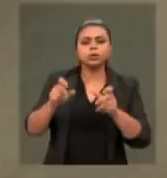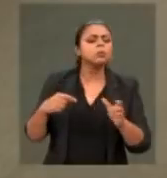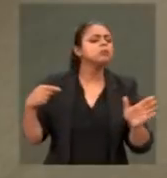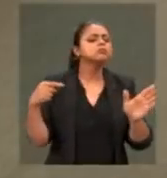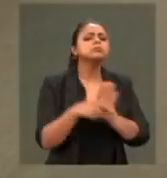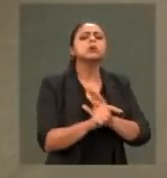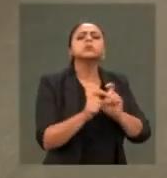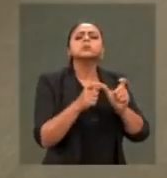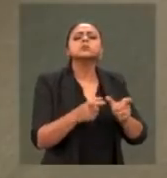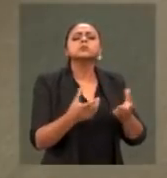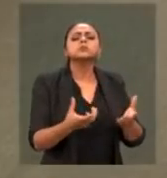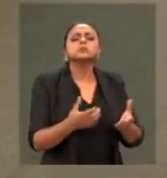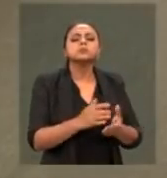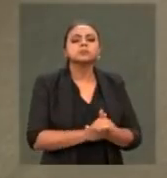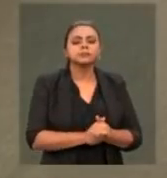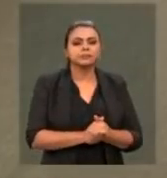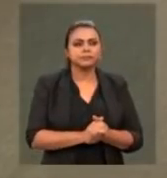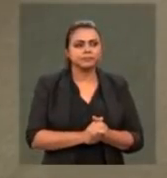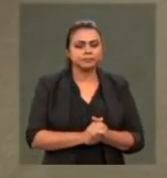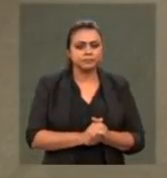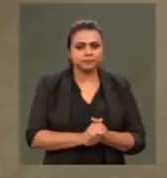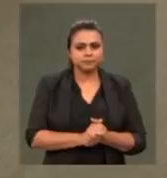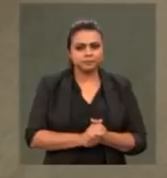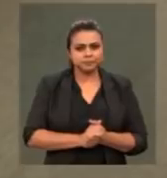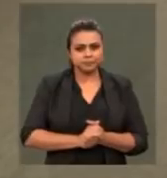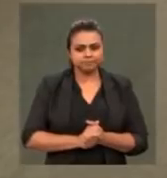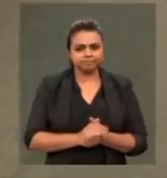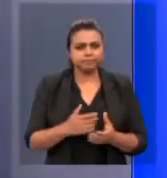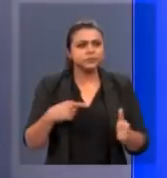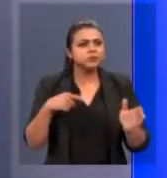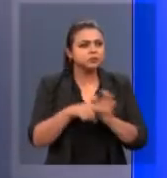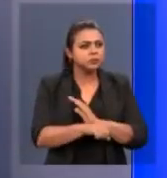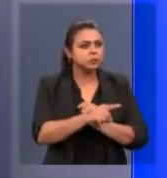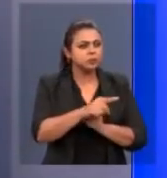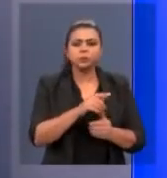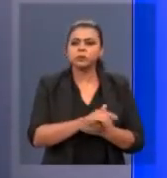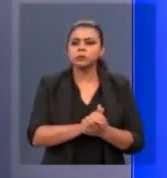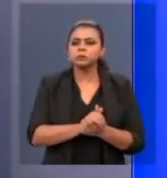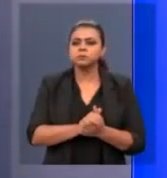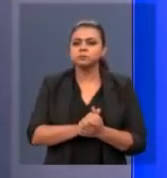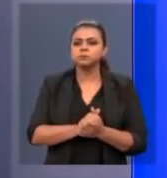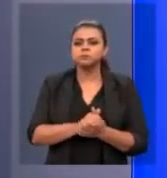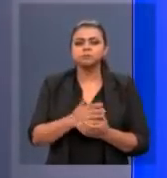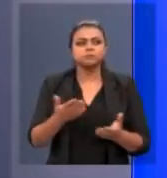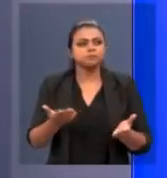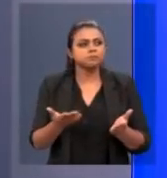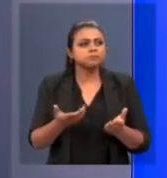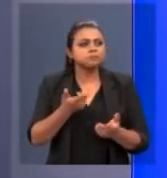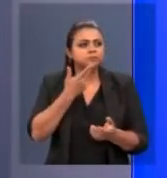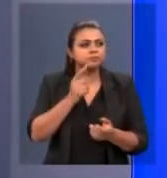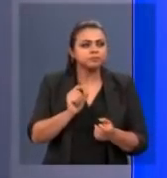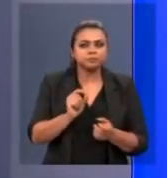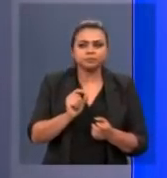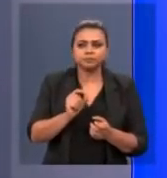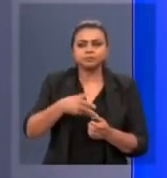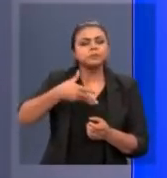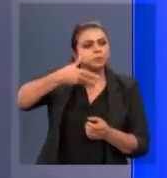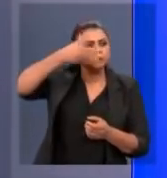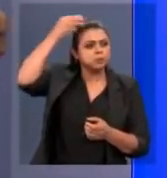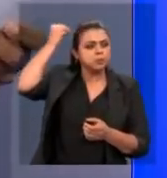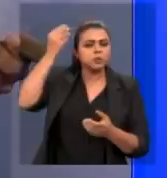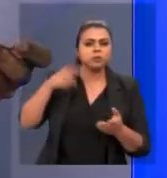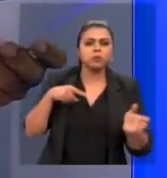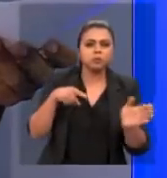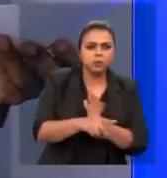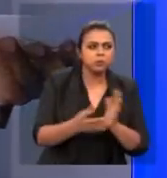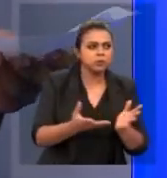quem vai a pergunta por favor por favor bom mesmo só é concluído outro nome falado que eu falei é